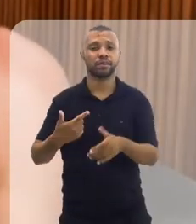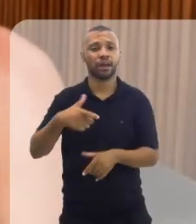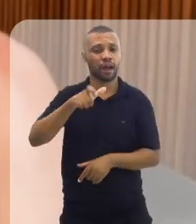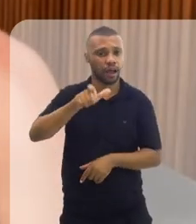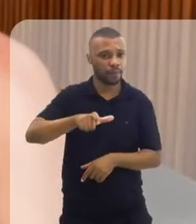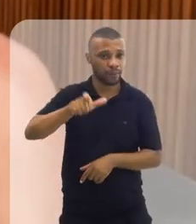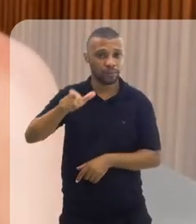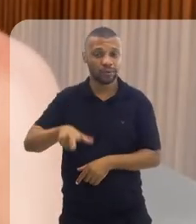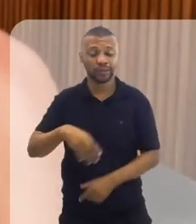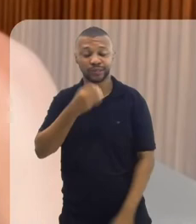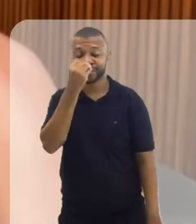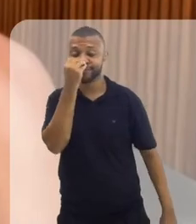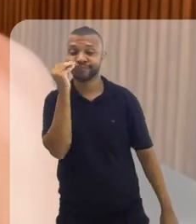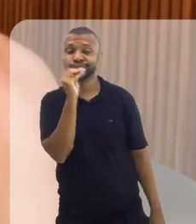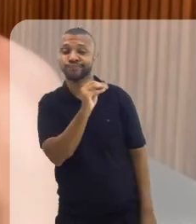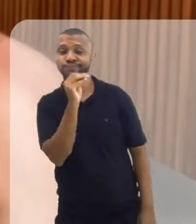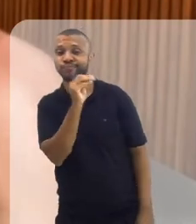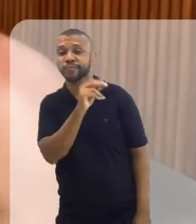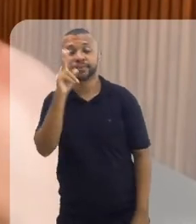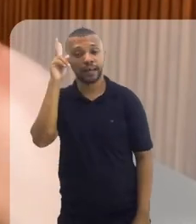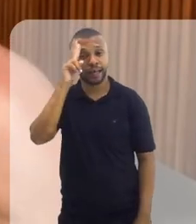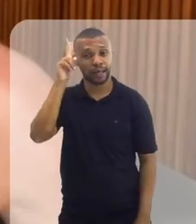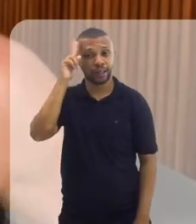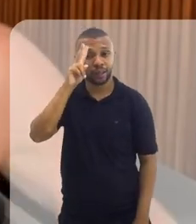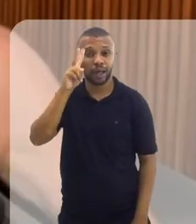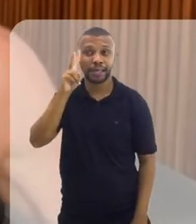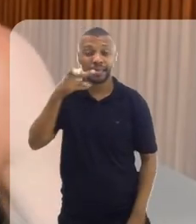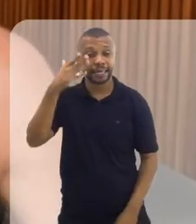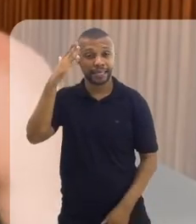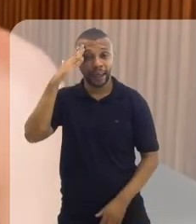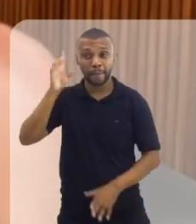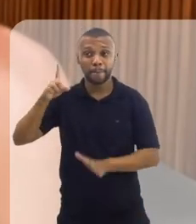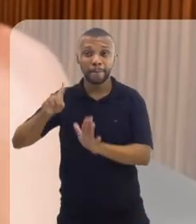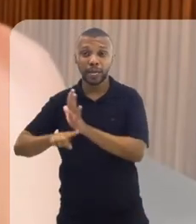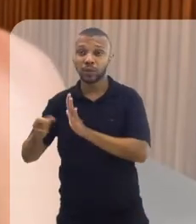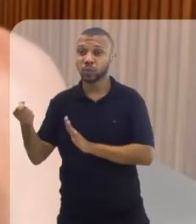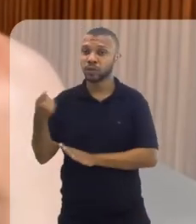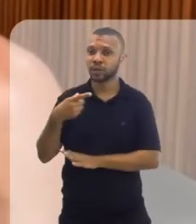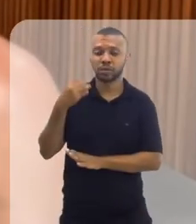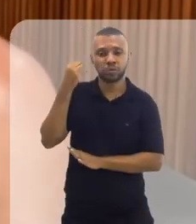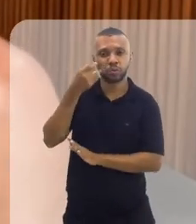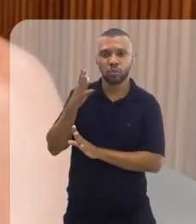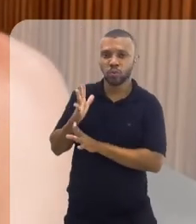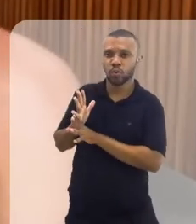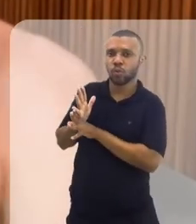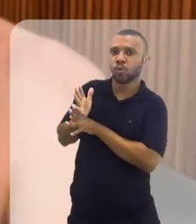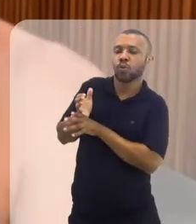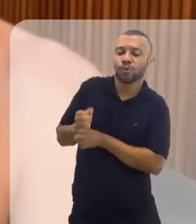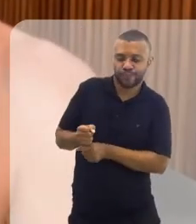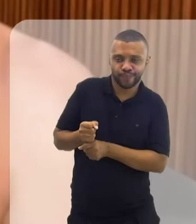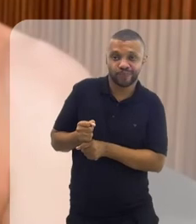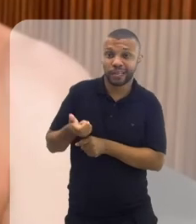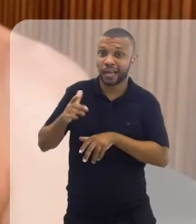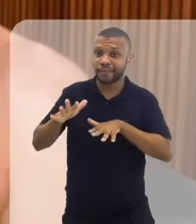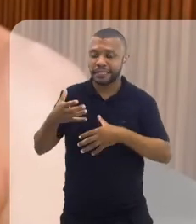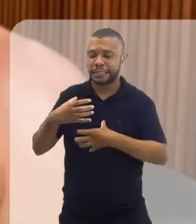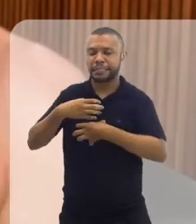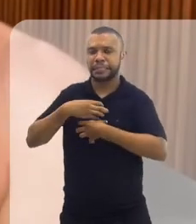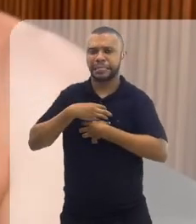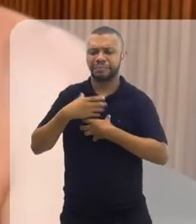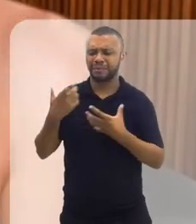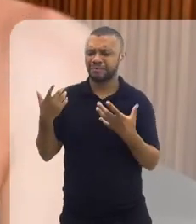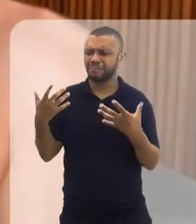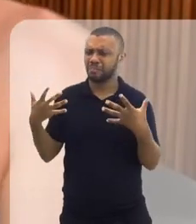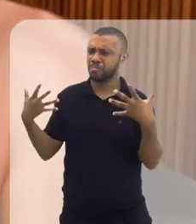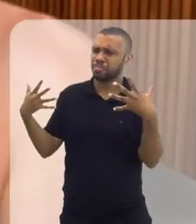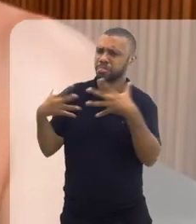vezes as pessoas não estão nem aí para as nossas histórias e sabem muito menos do que a gente já passou. E quando aquilo chega, às